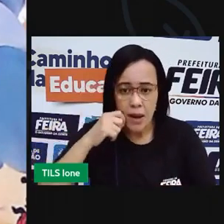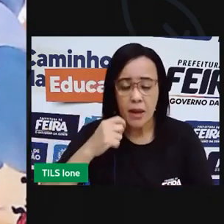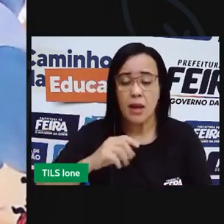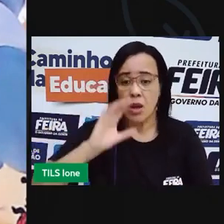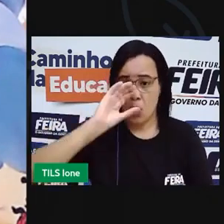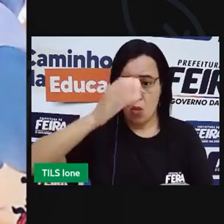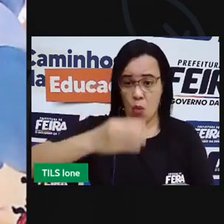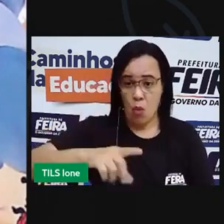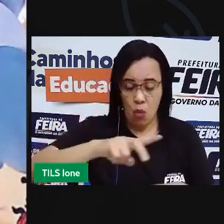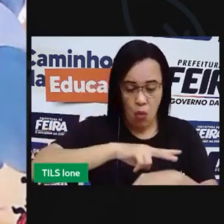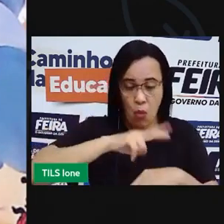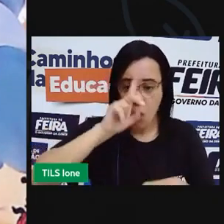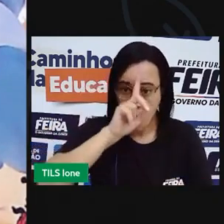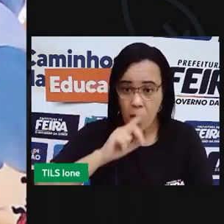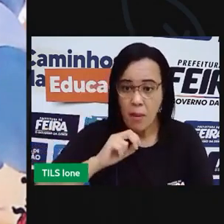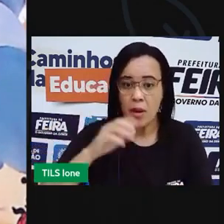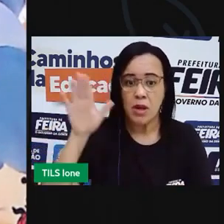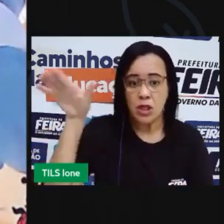chamou o tatu.